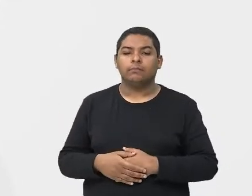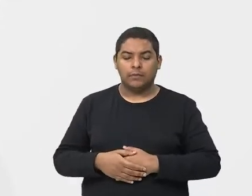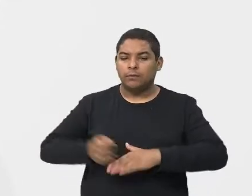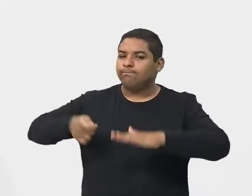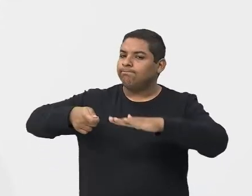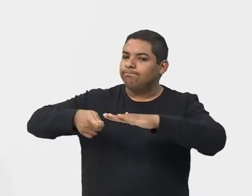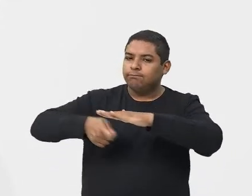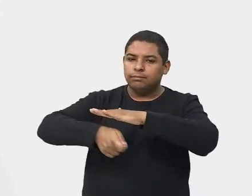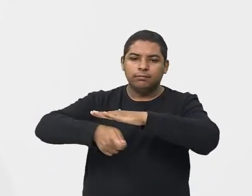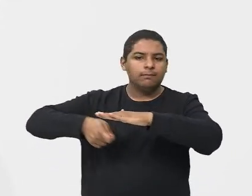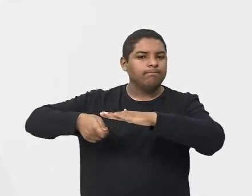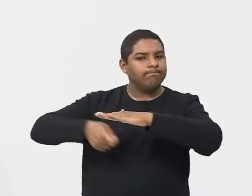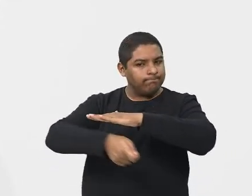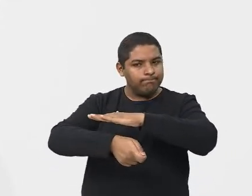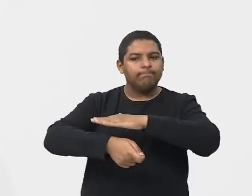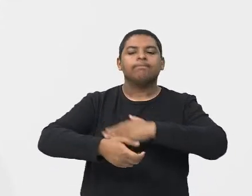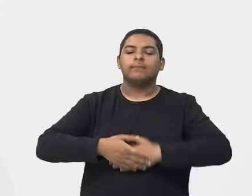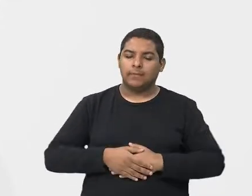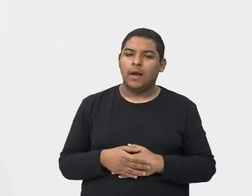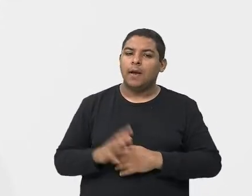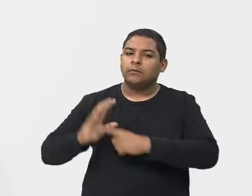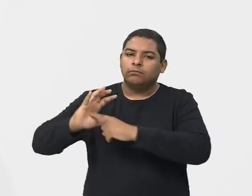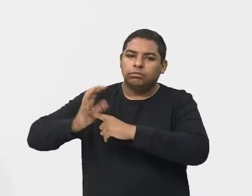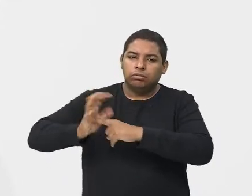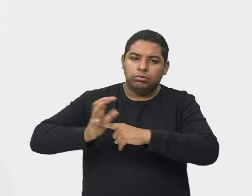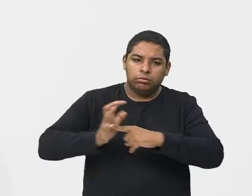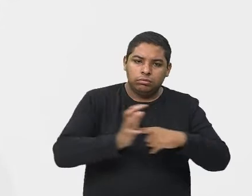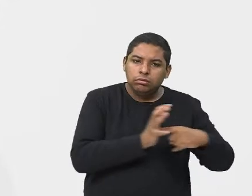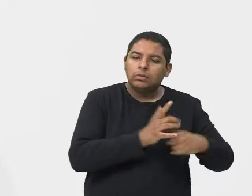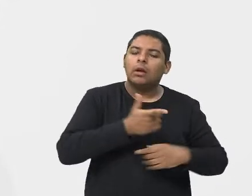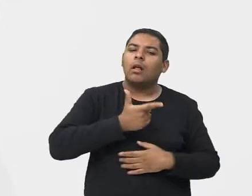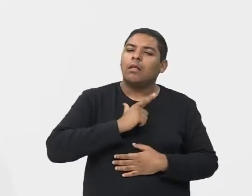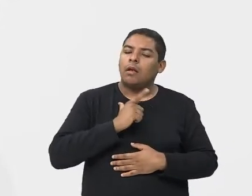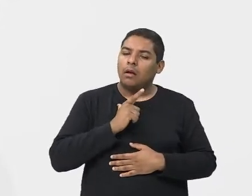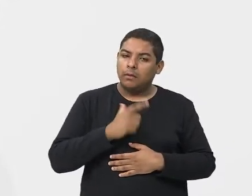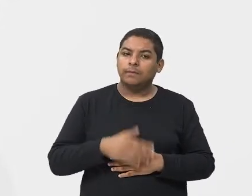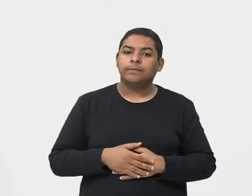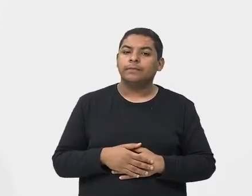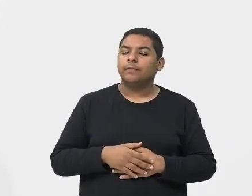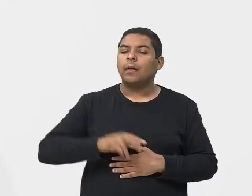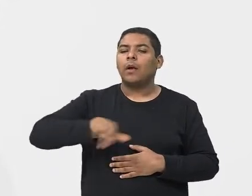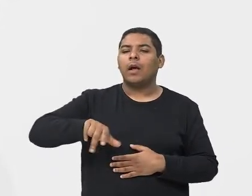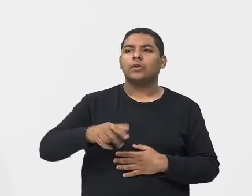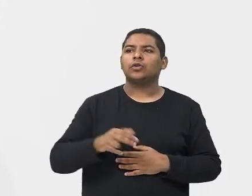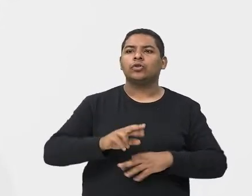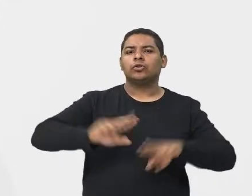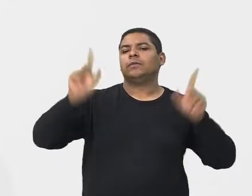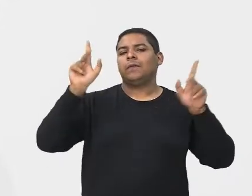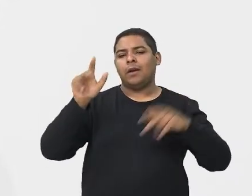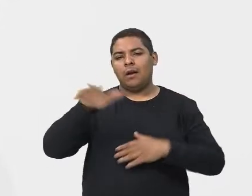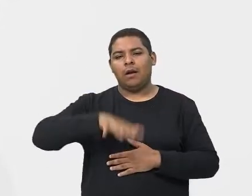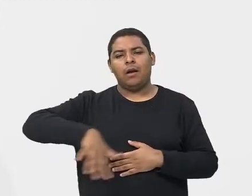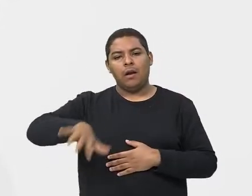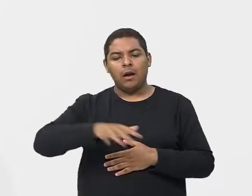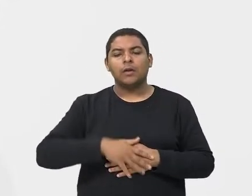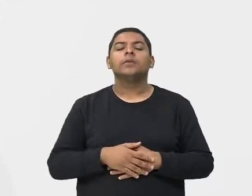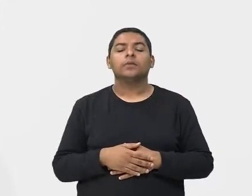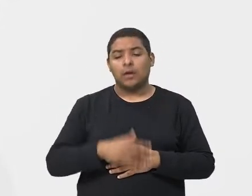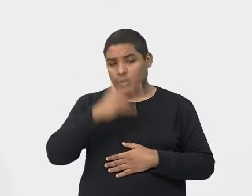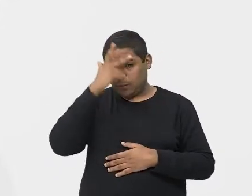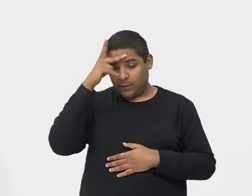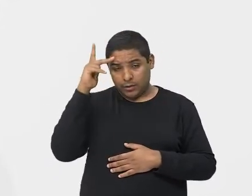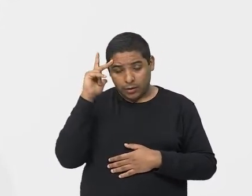realmente no maquinário pesado, onde, né, não vai ser diferente de outras áreas. As pessoas pessoas elas começam a ser substituídas por